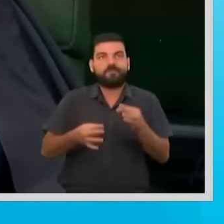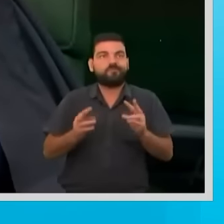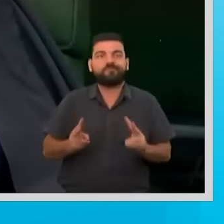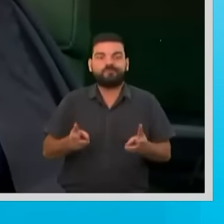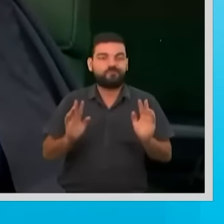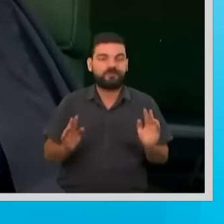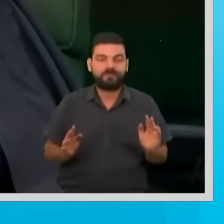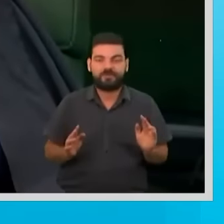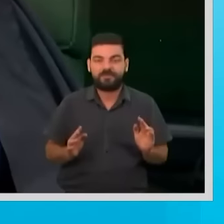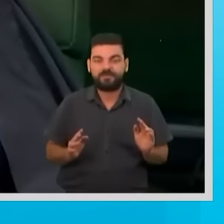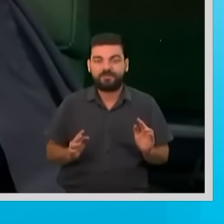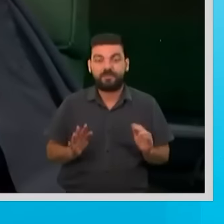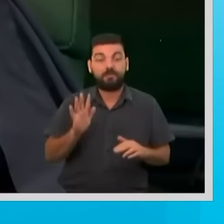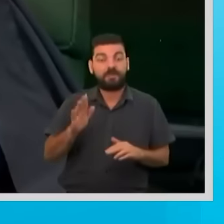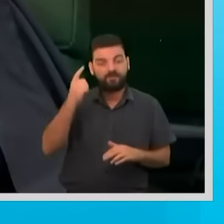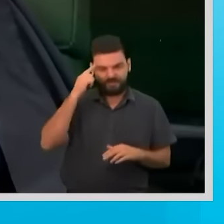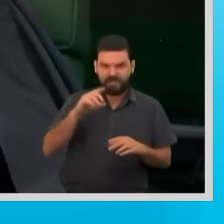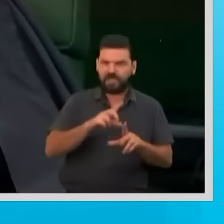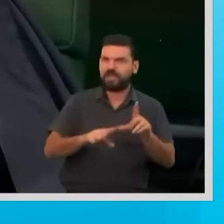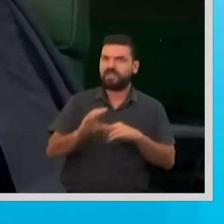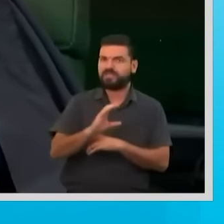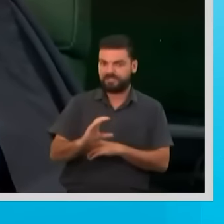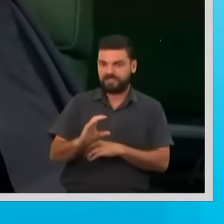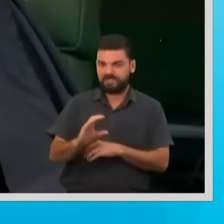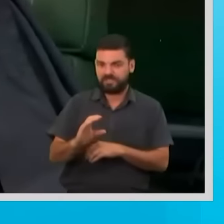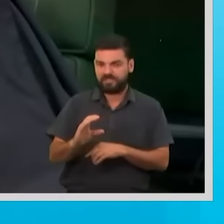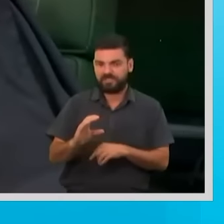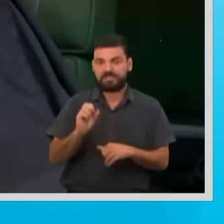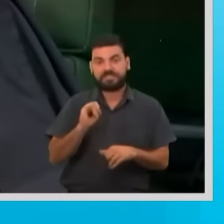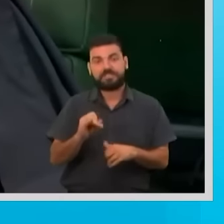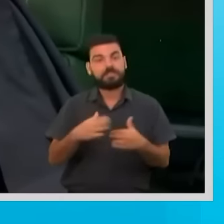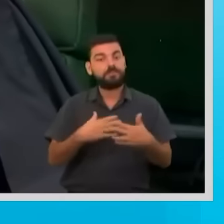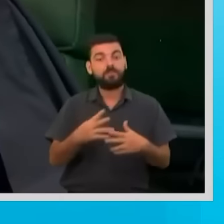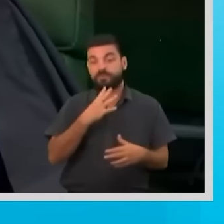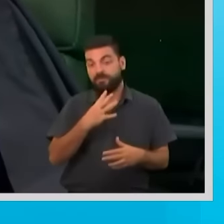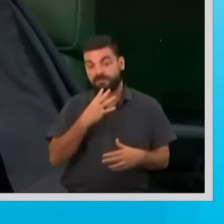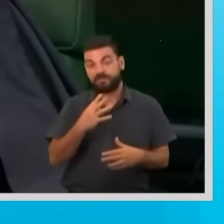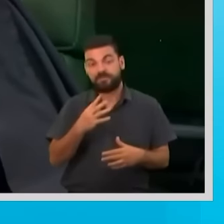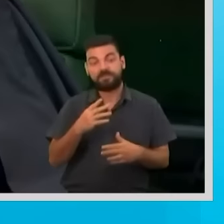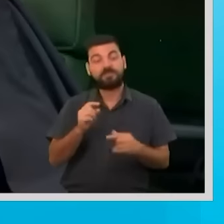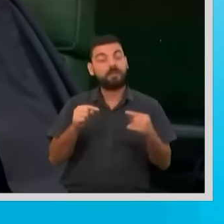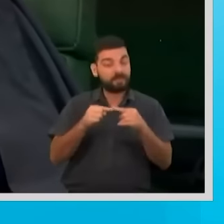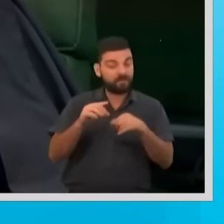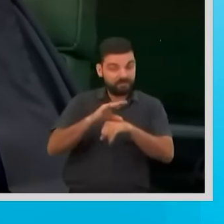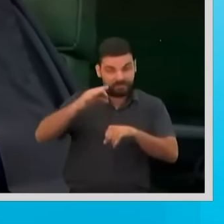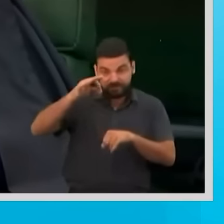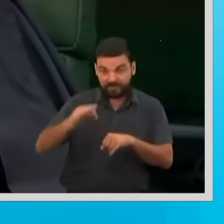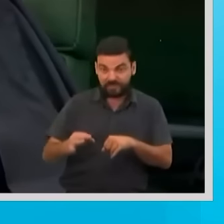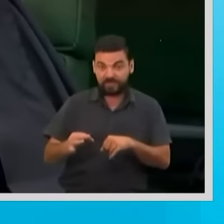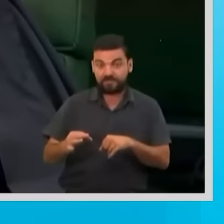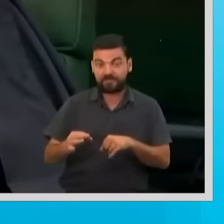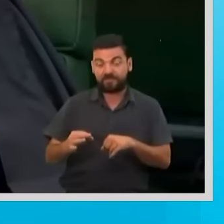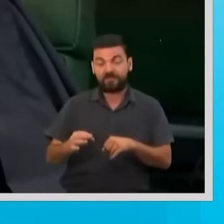comprovadas estão sendo colocadas pela justiça devem ser respeitadas qual é o medo né qual é o problema da gente respeitar as